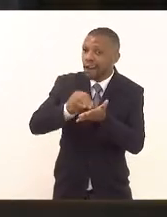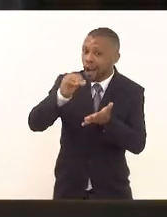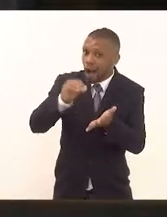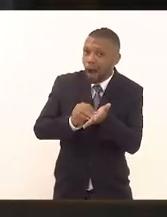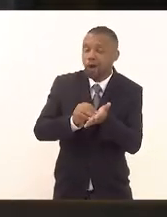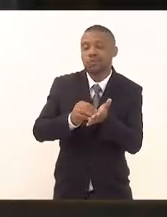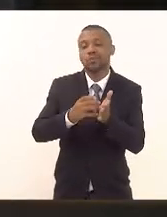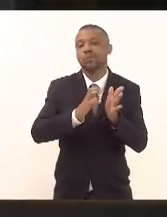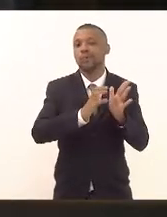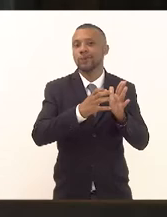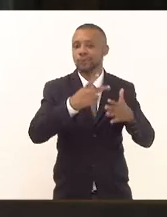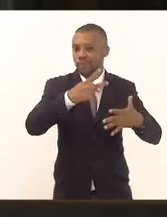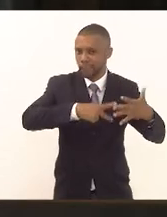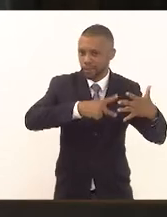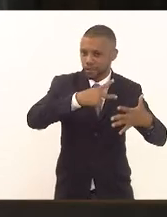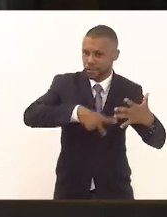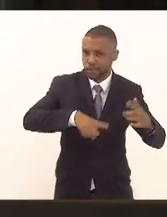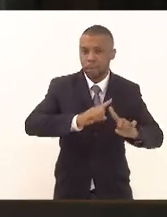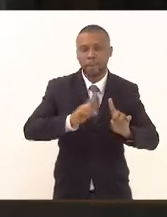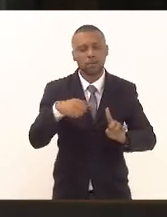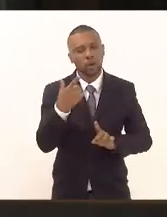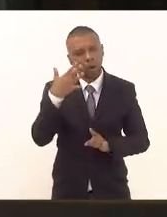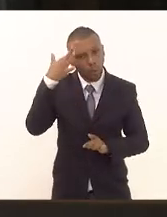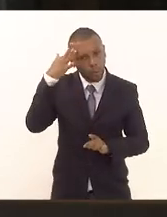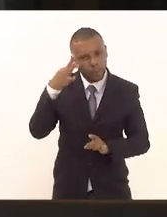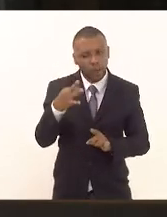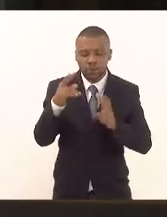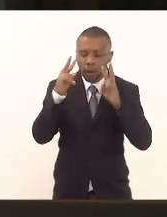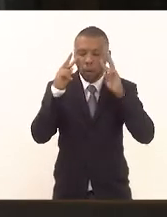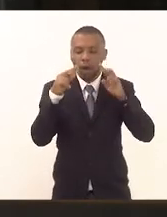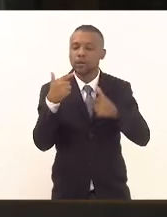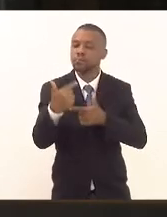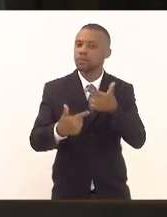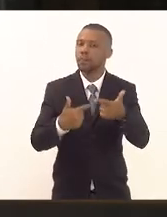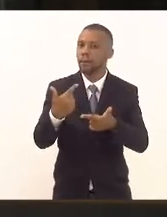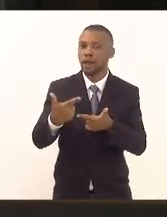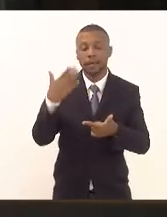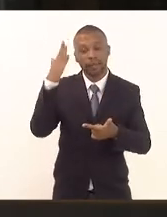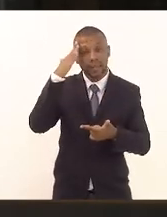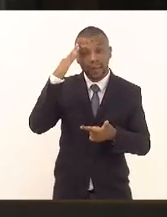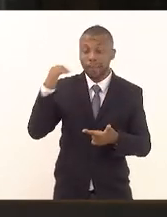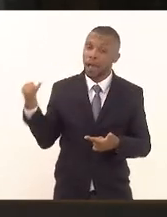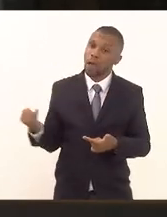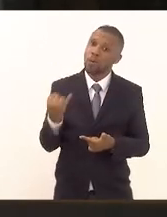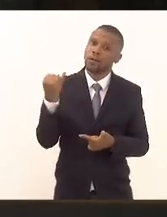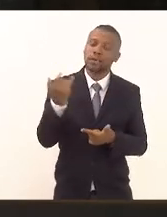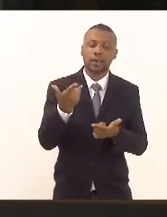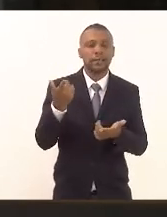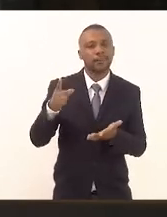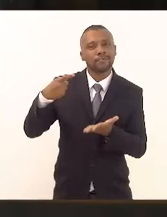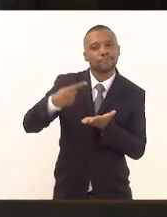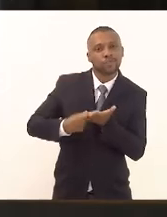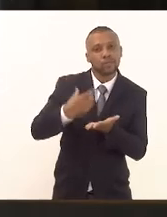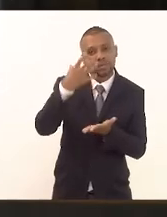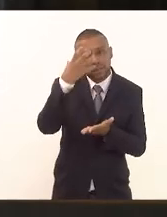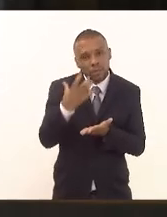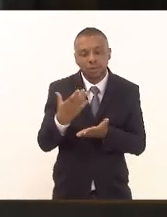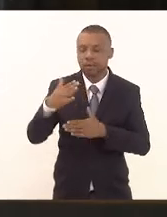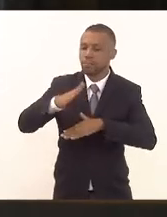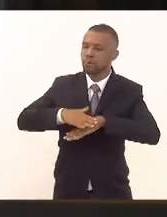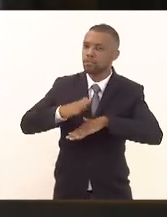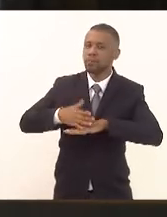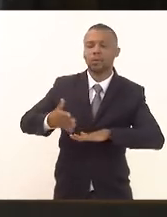gente entende, reconhece o seu trabalho e sabe da importância e seriedade que o senhor tem